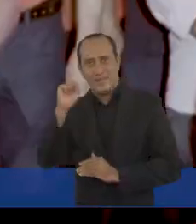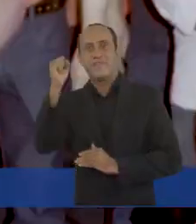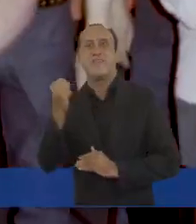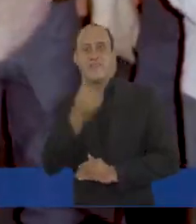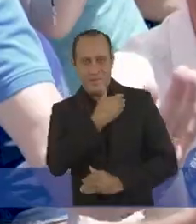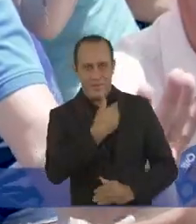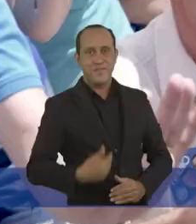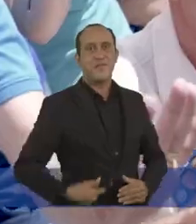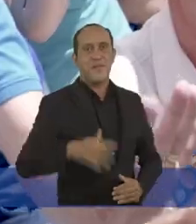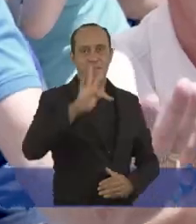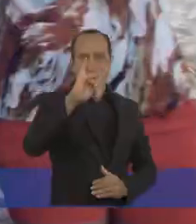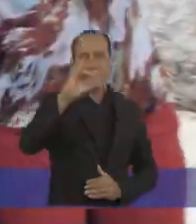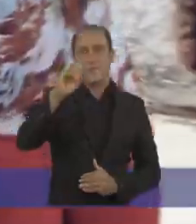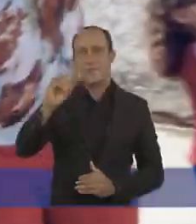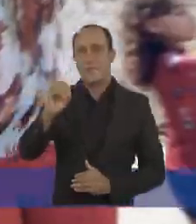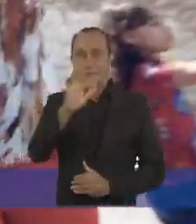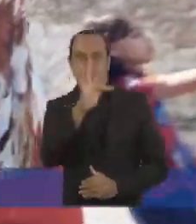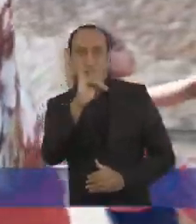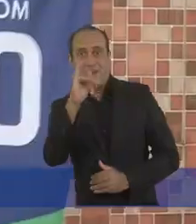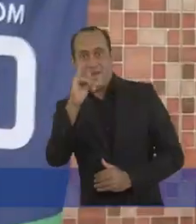Meu governador é Fábio.